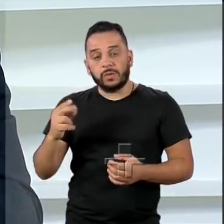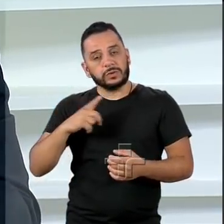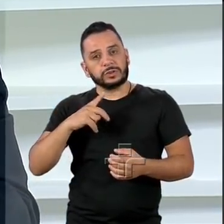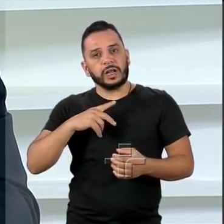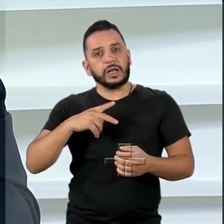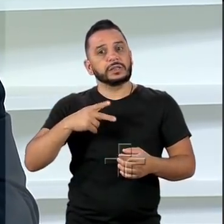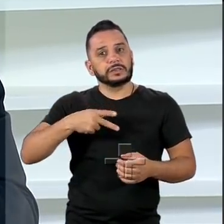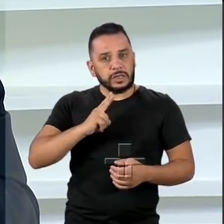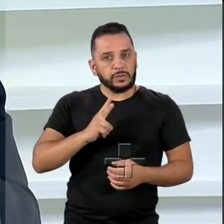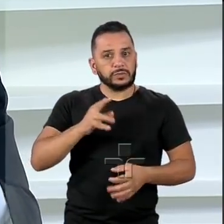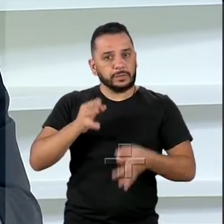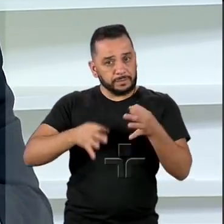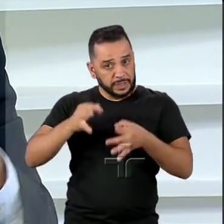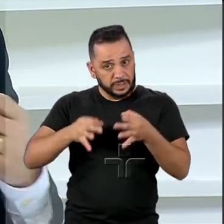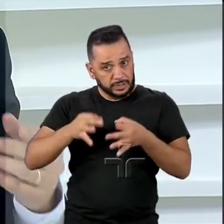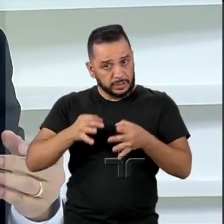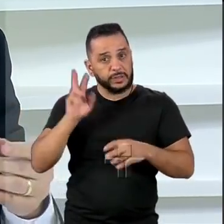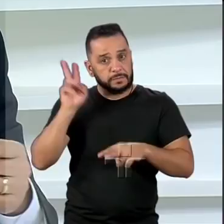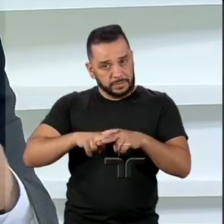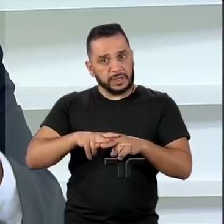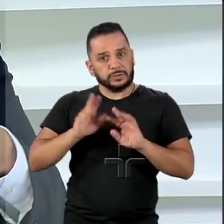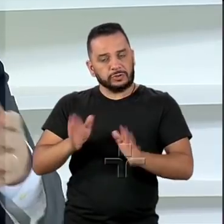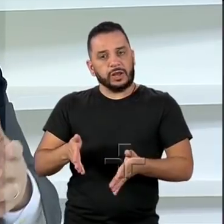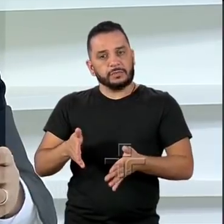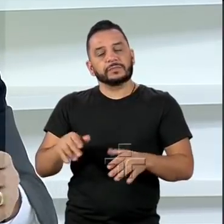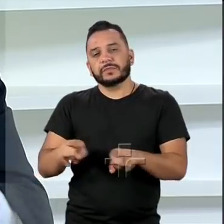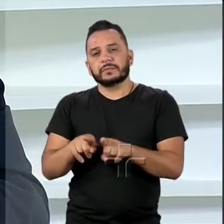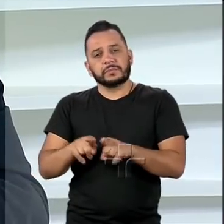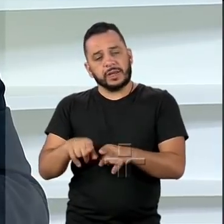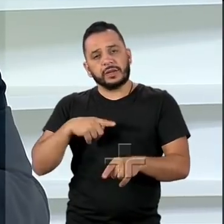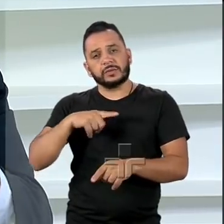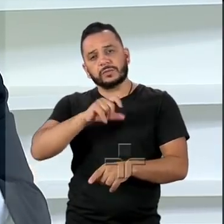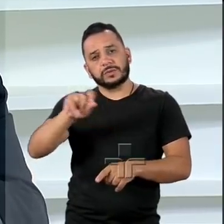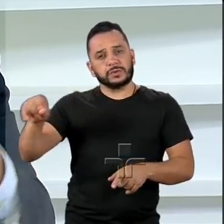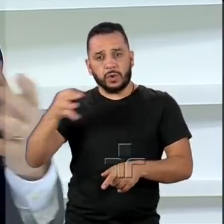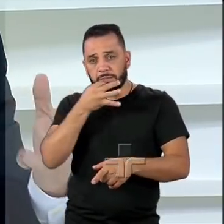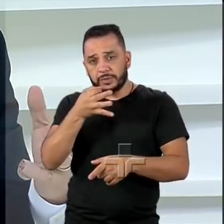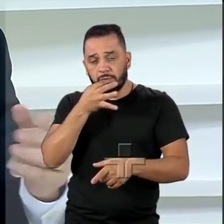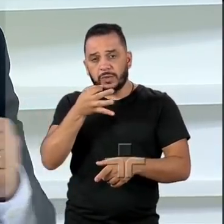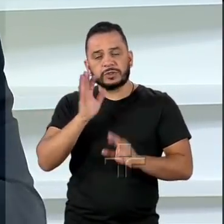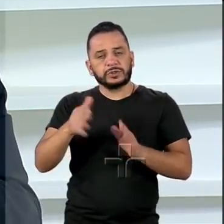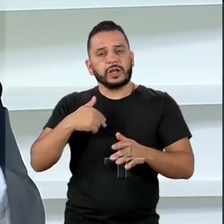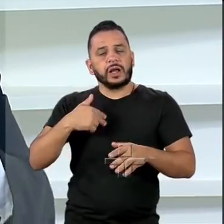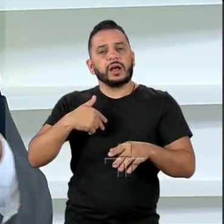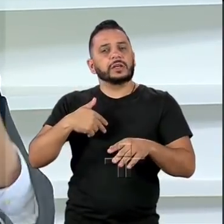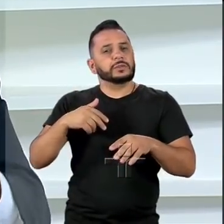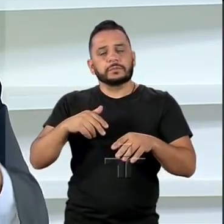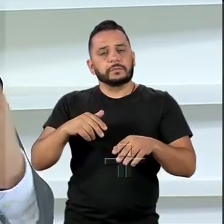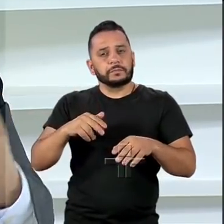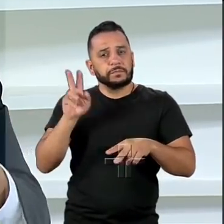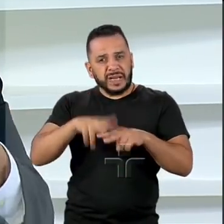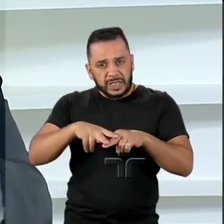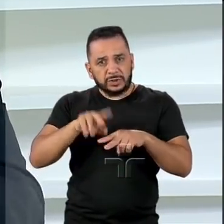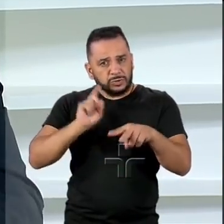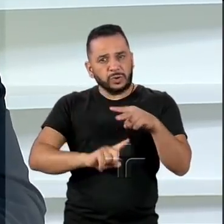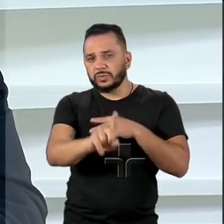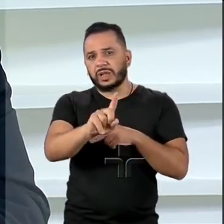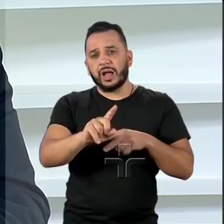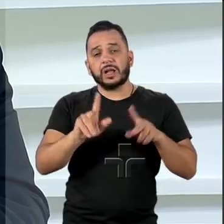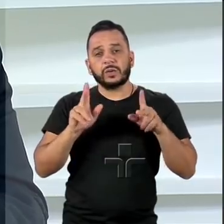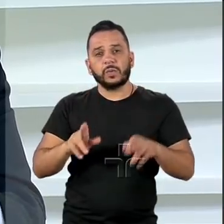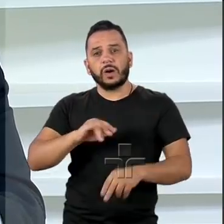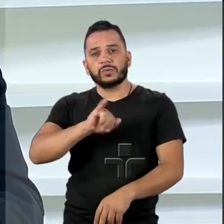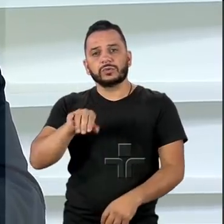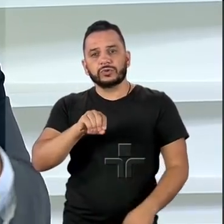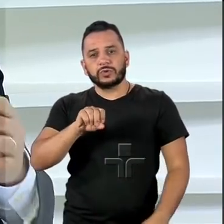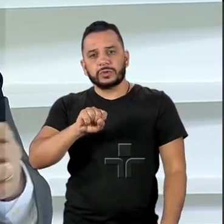instância. Estamos vendo também decisões de soltar presos da Lava Jato, como o Zé Dirceu, que provocou